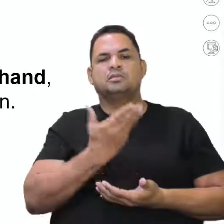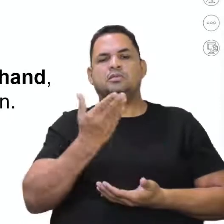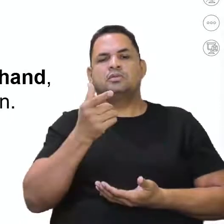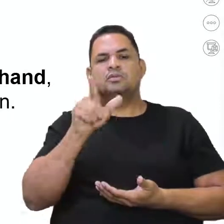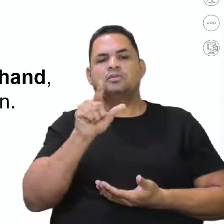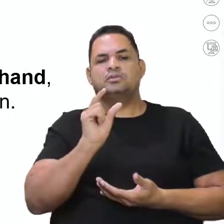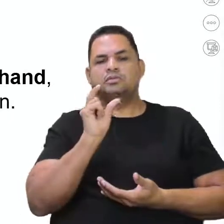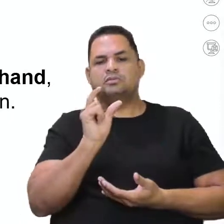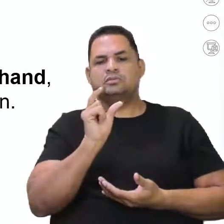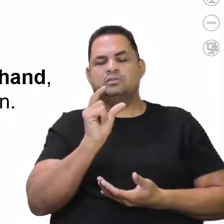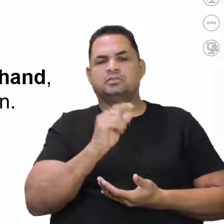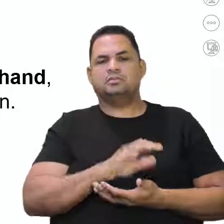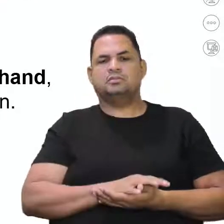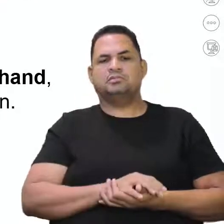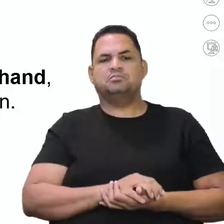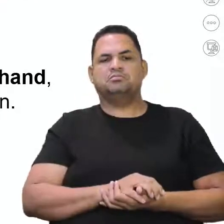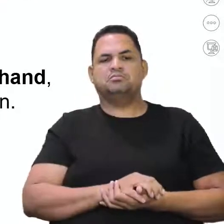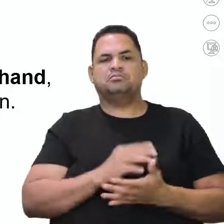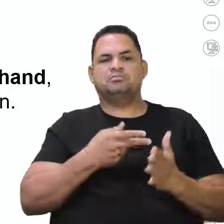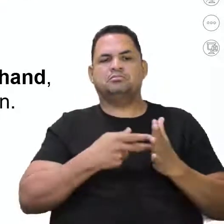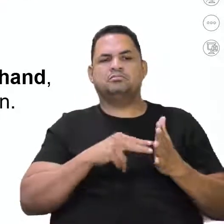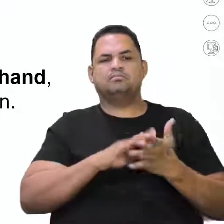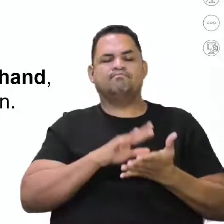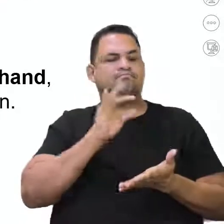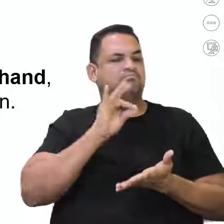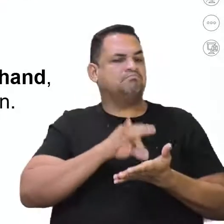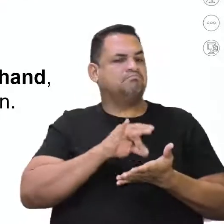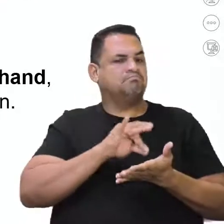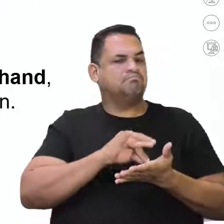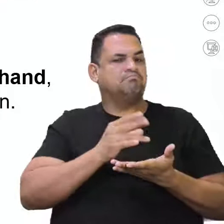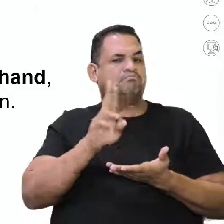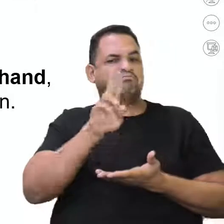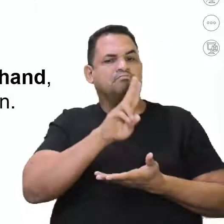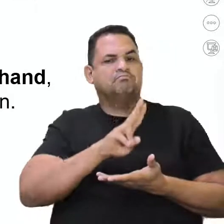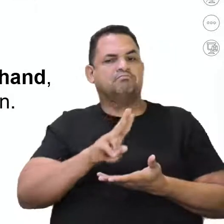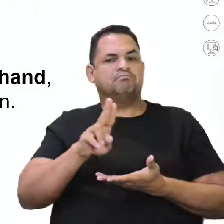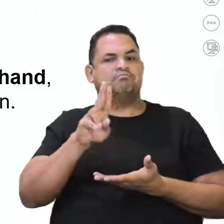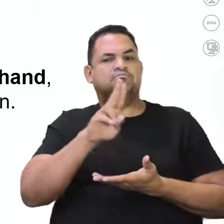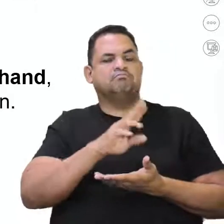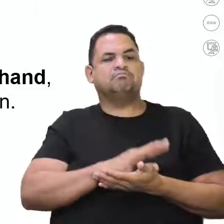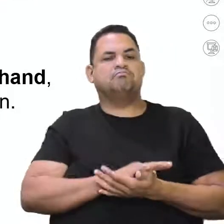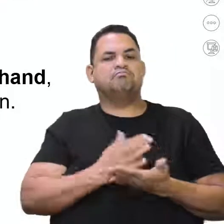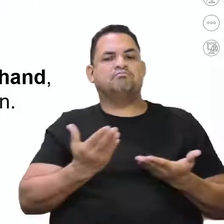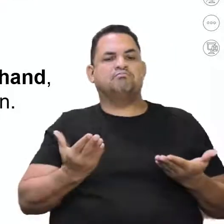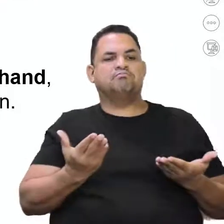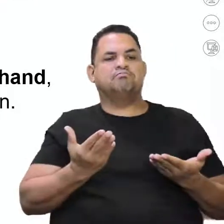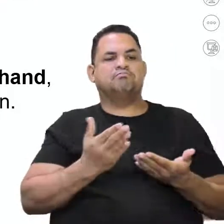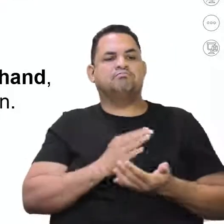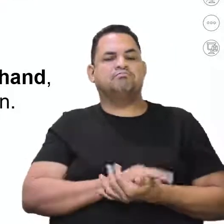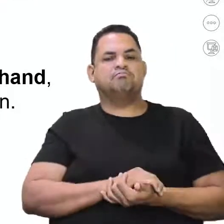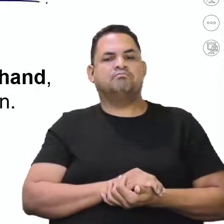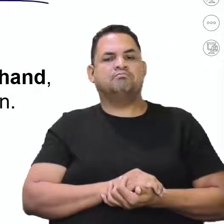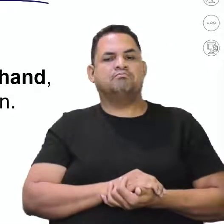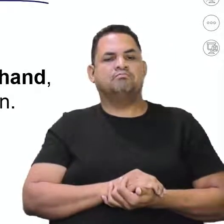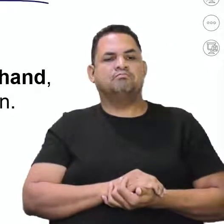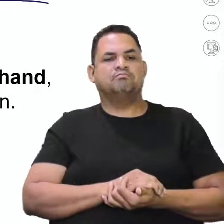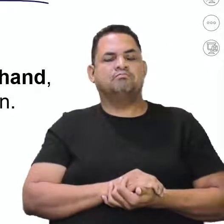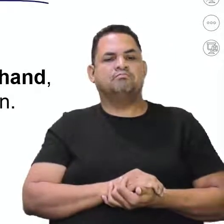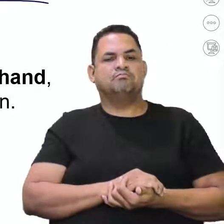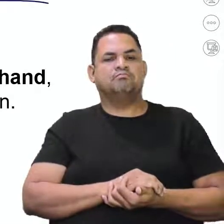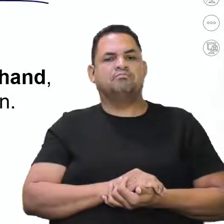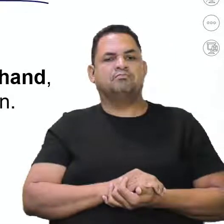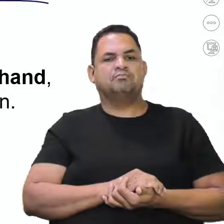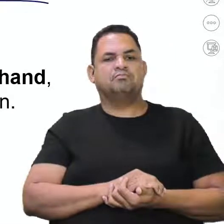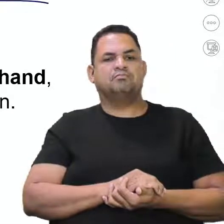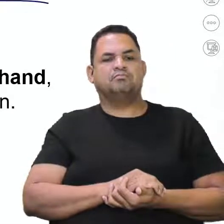outro marcador de discurso que tem a tradução de na verdade e é usado para dar ênfase e equivale a